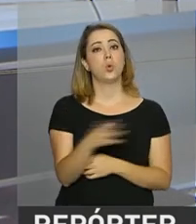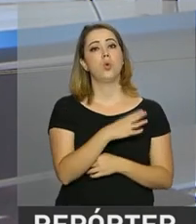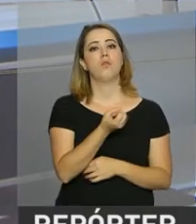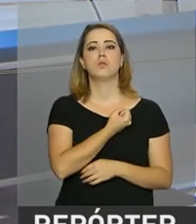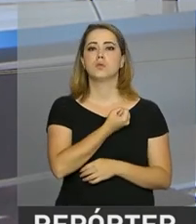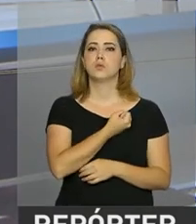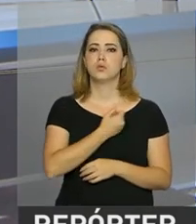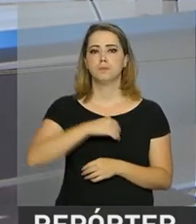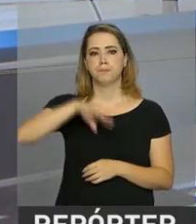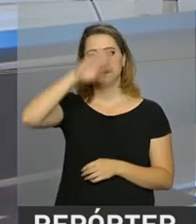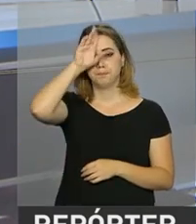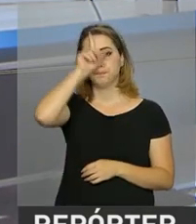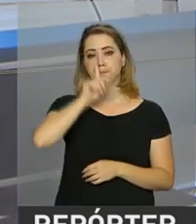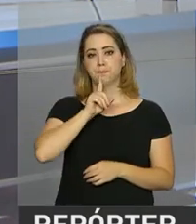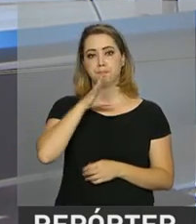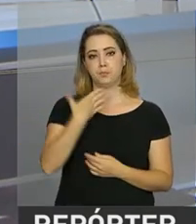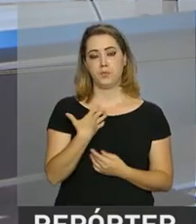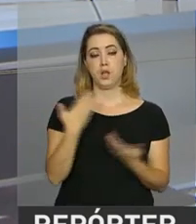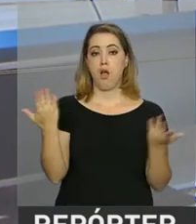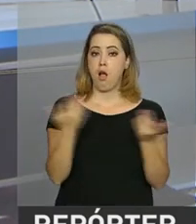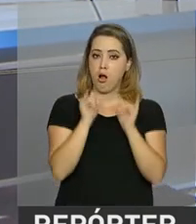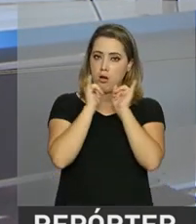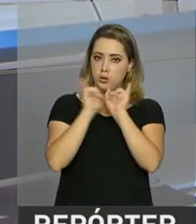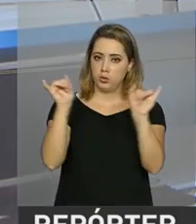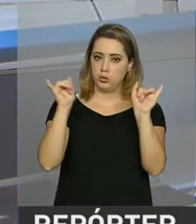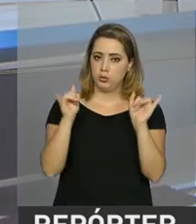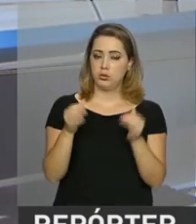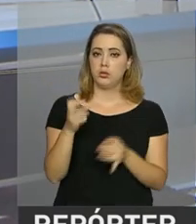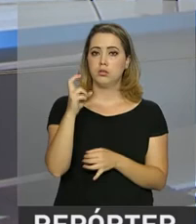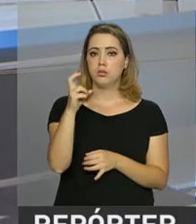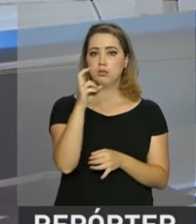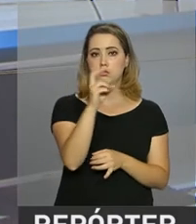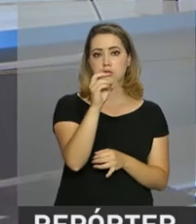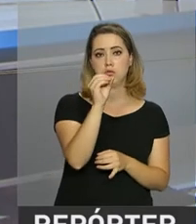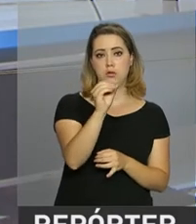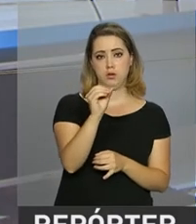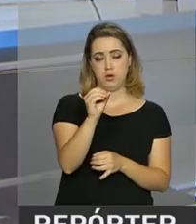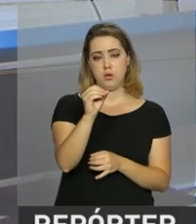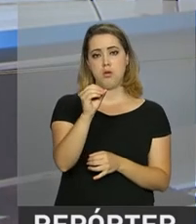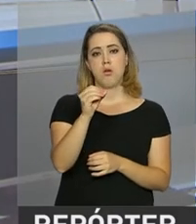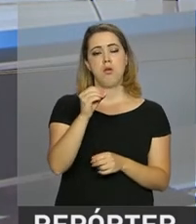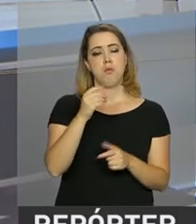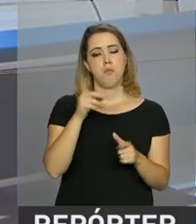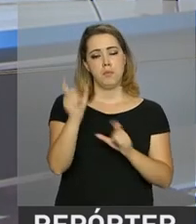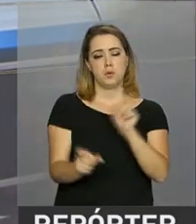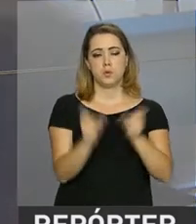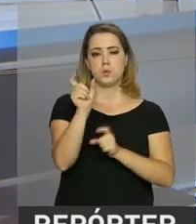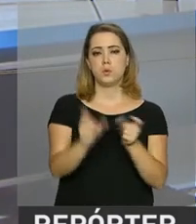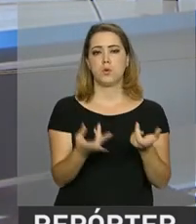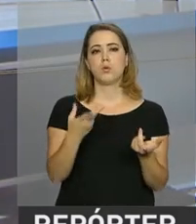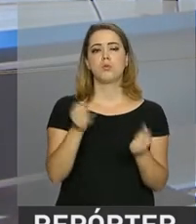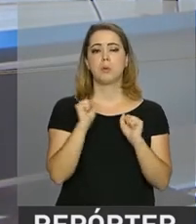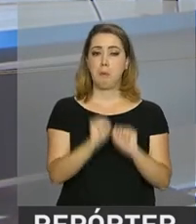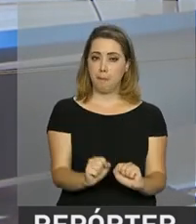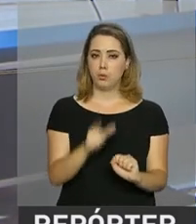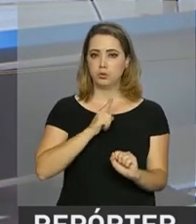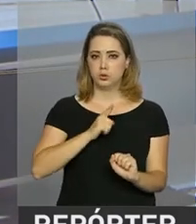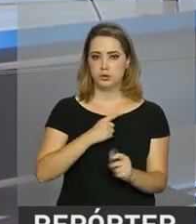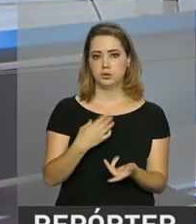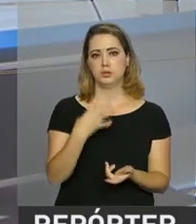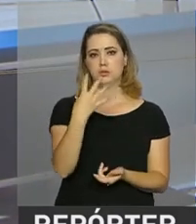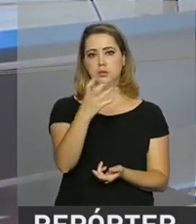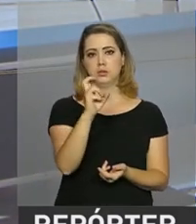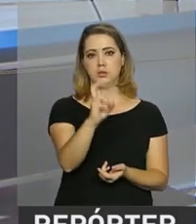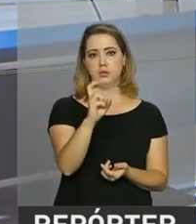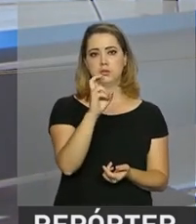febre amarela no país de acordo com a nota oficial são 550 casos suspeitos desse total 450